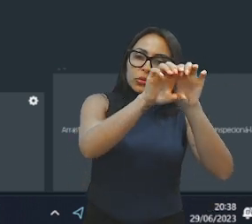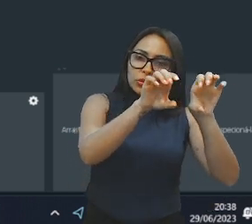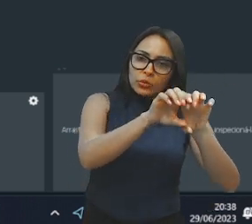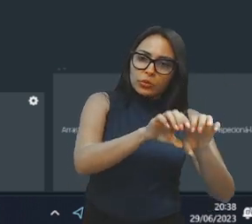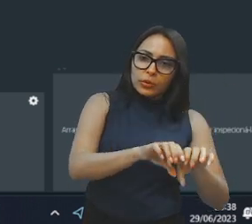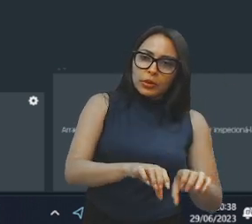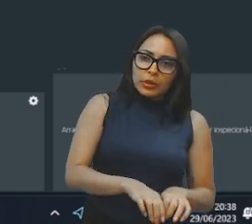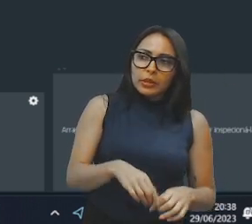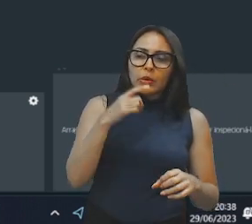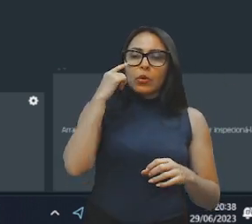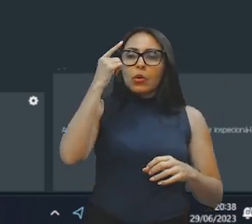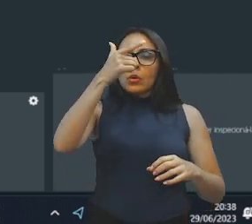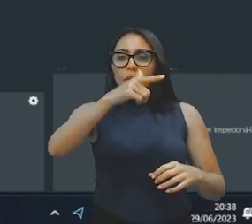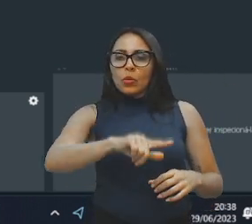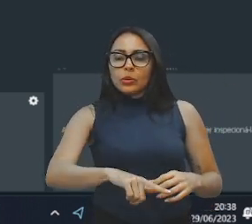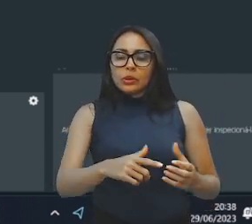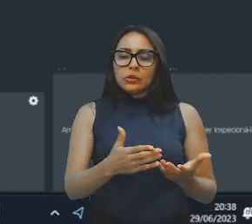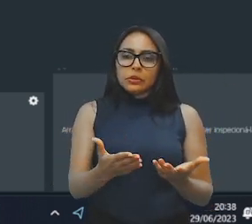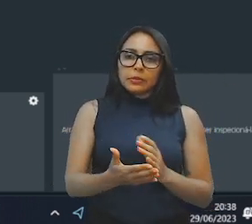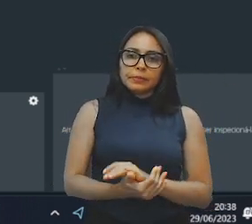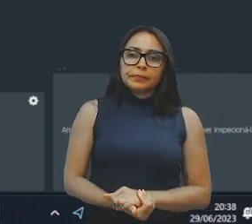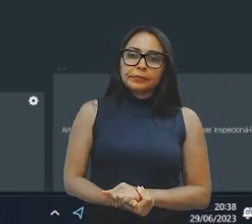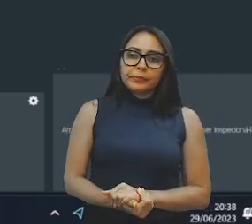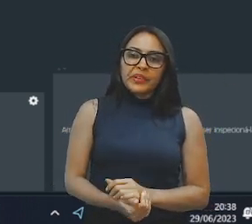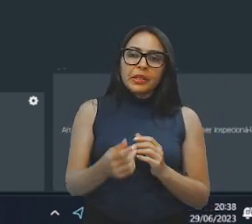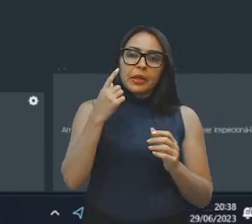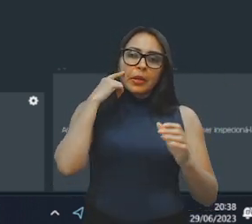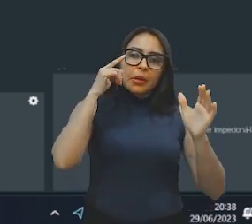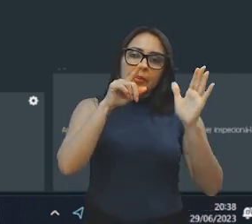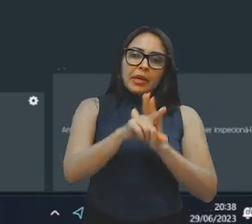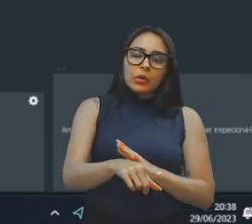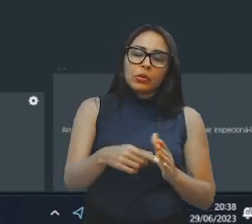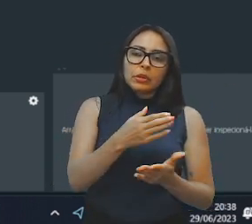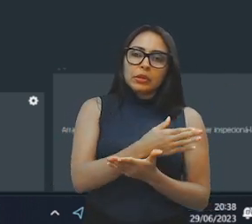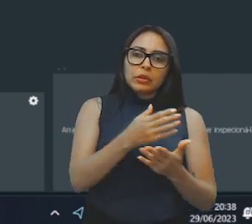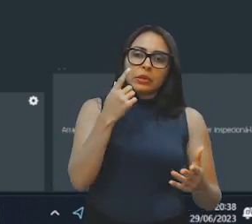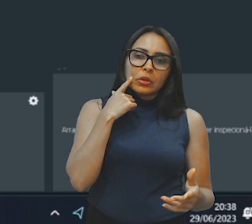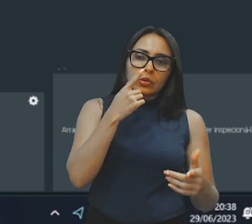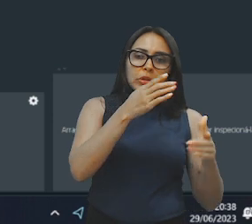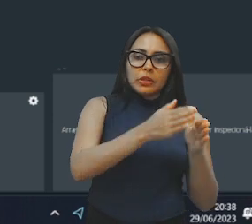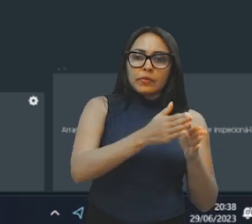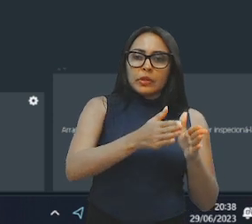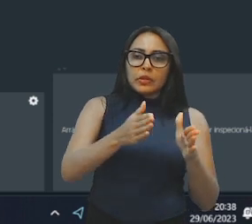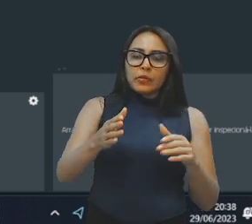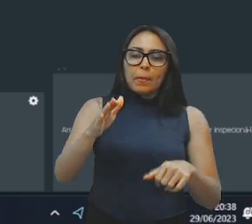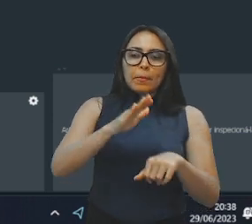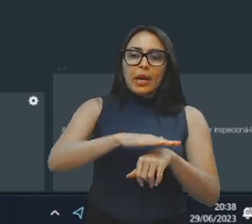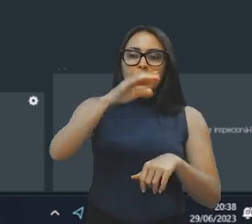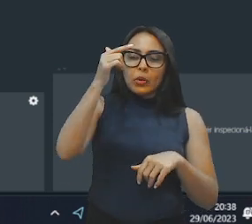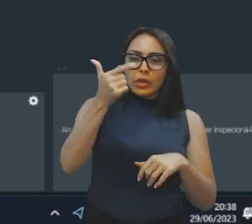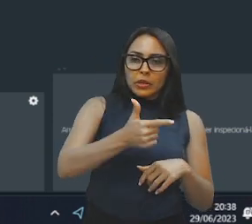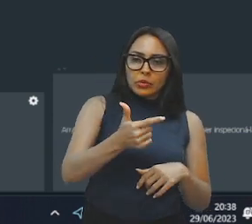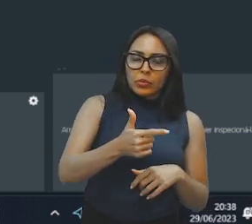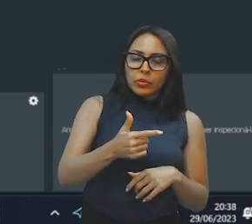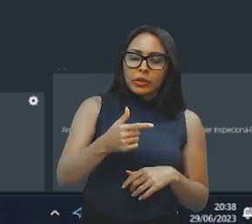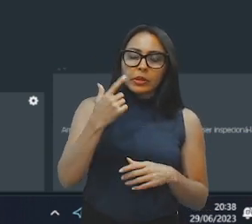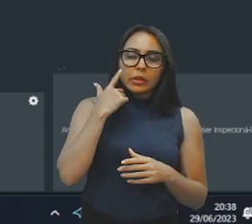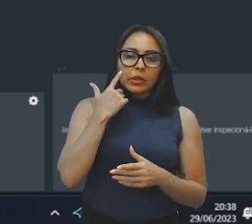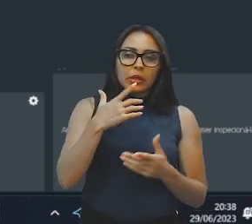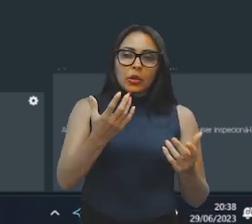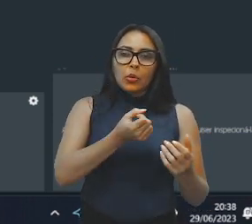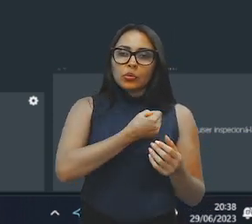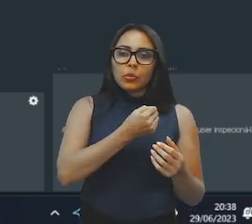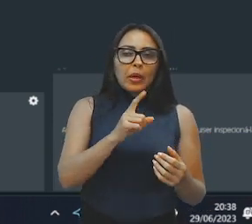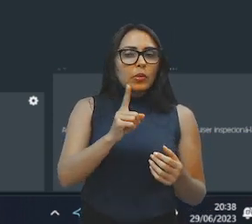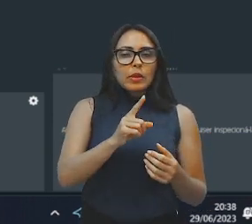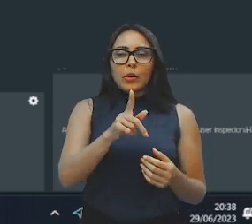de condição, onde ele pergunta se o número de divisores for maior que 2, ele escreve o número não é primo, se